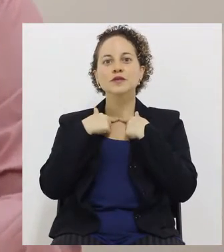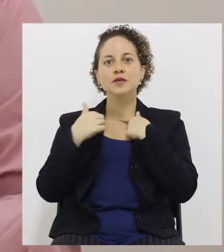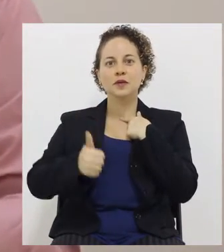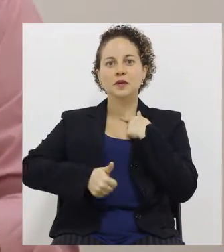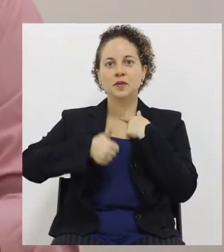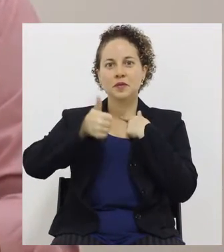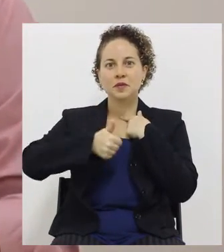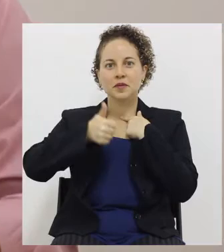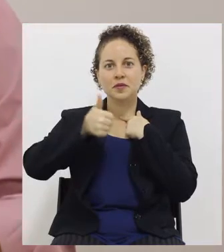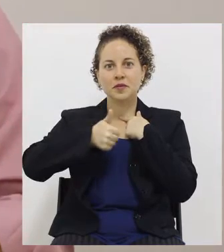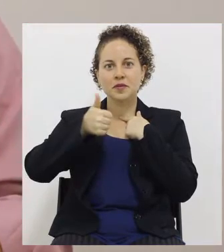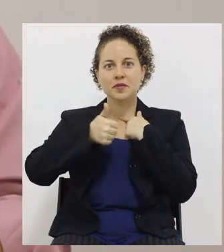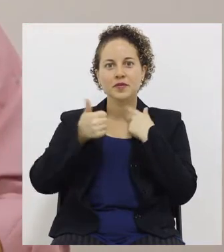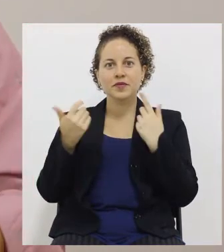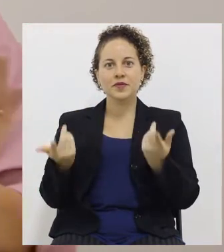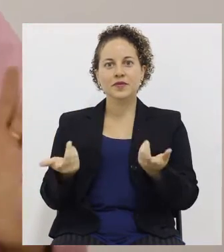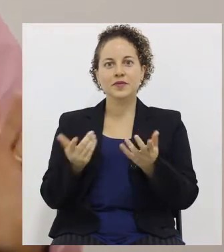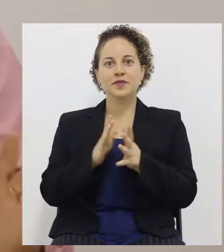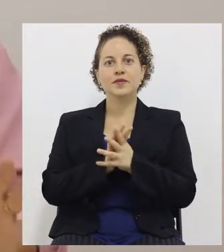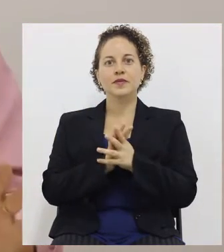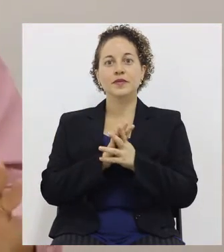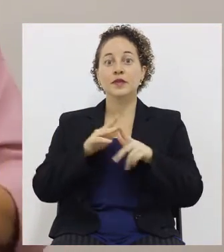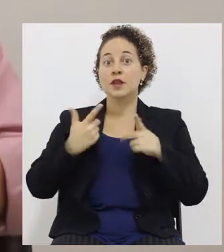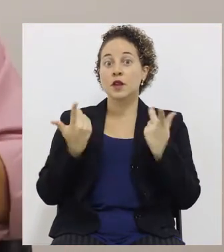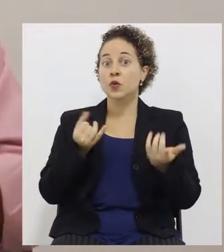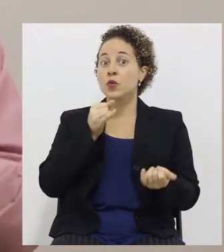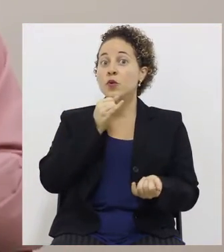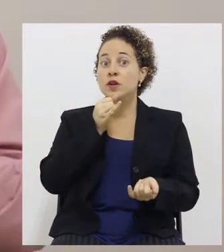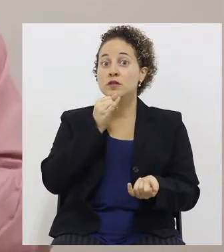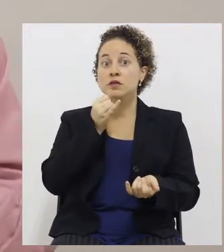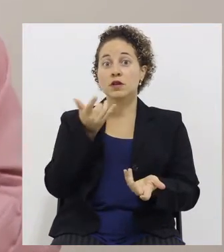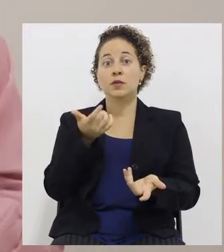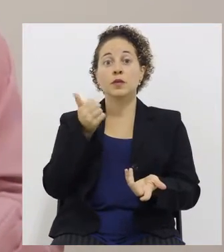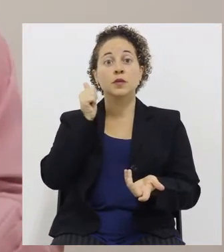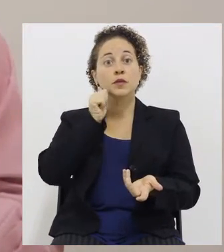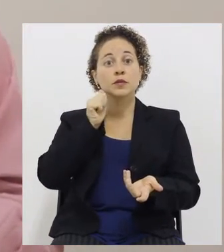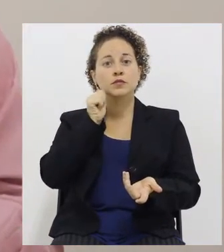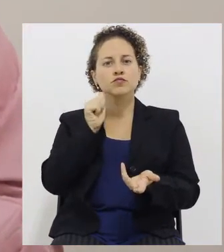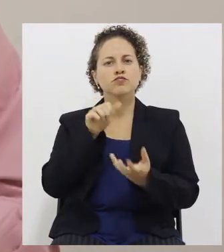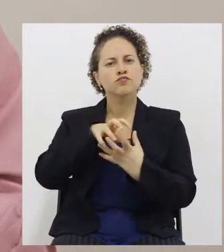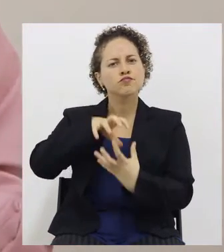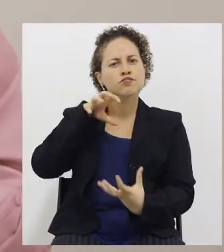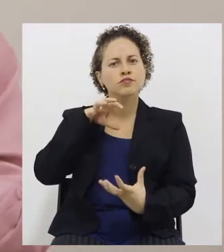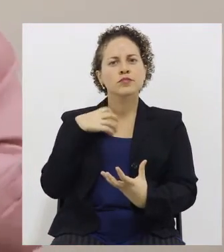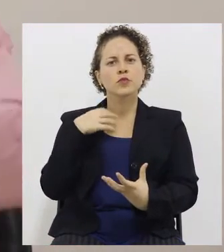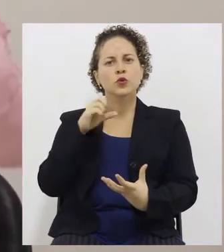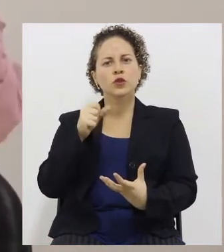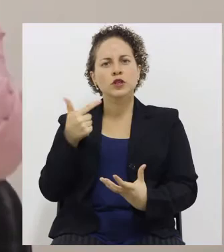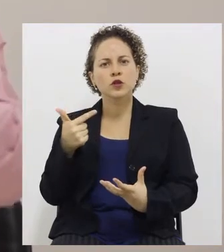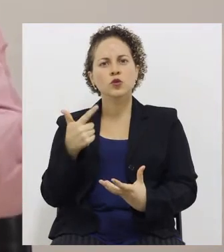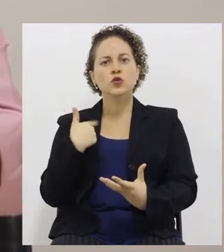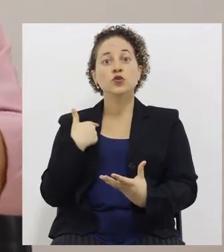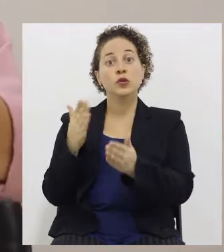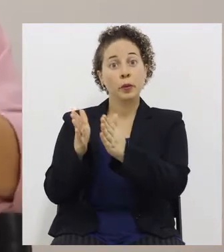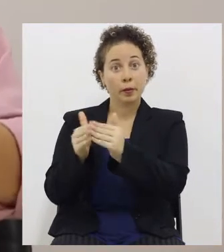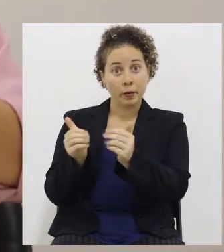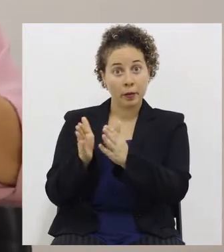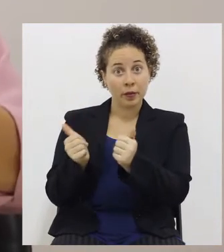te trago uma primeira situação, é a limpeza do quintal. Dona Maria tem 82 anos e te